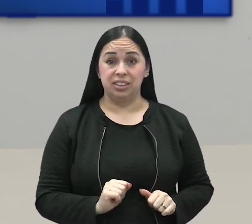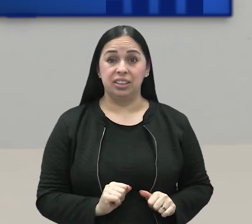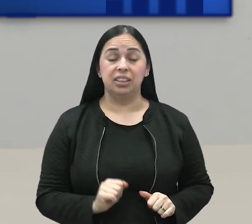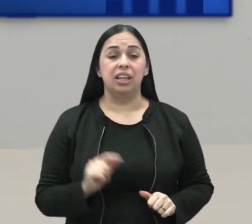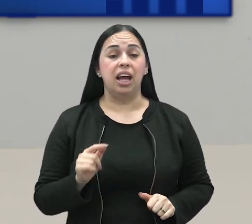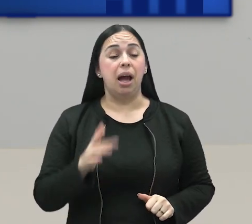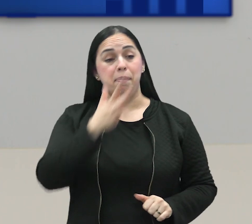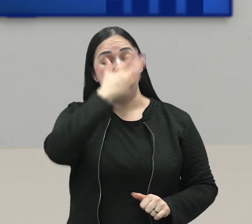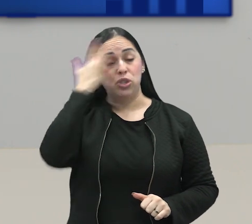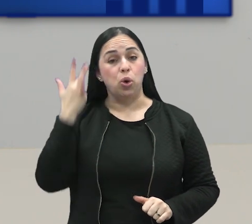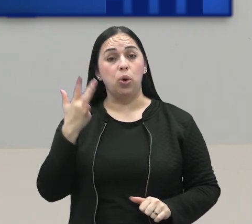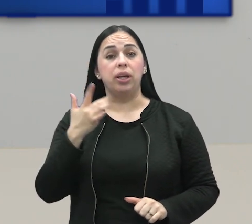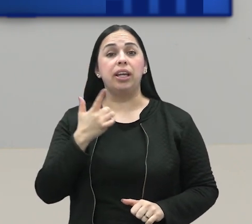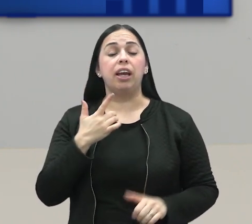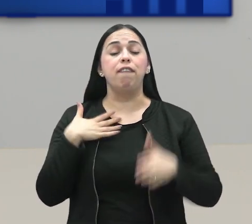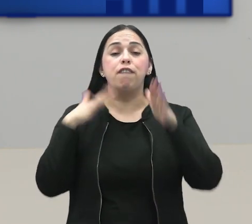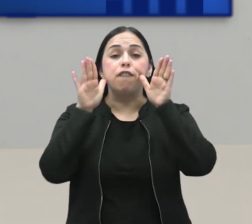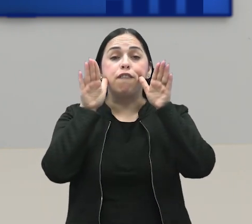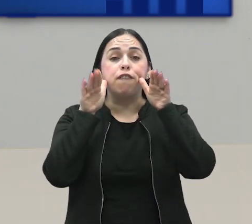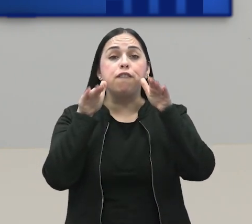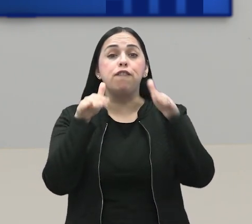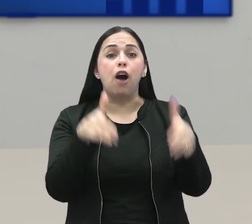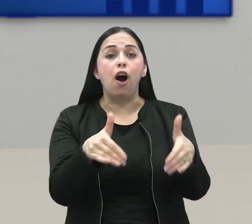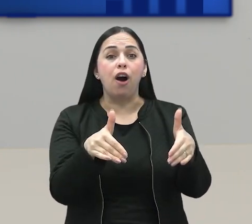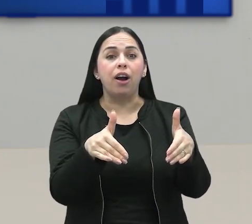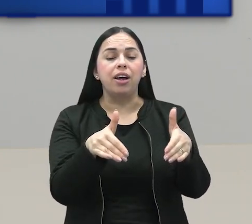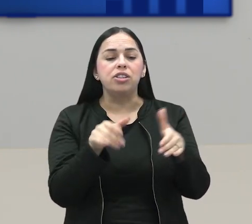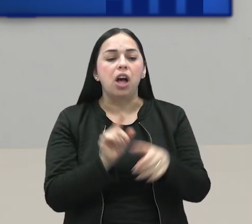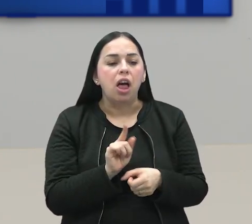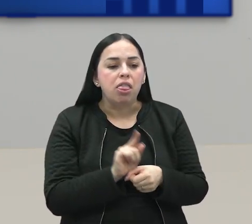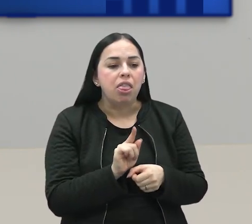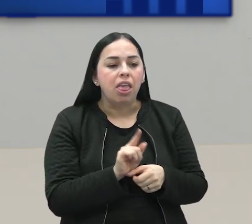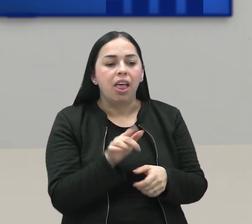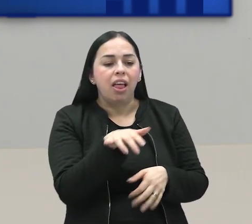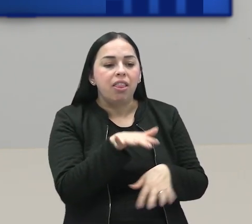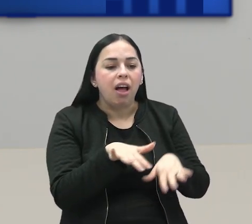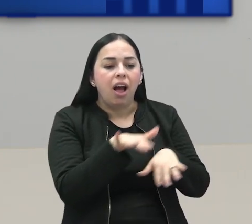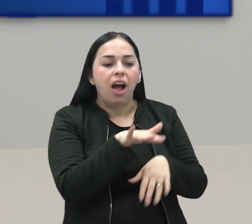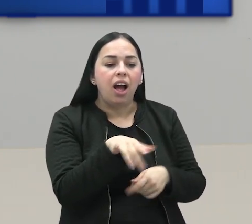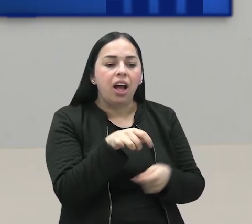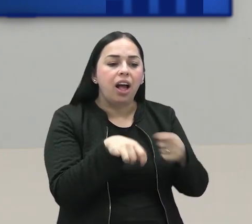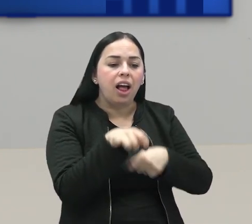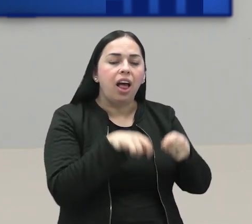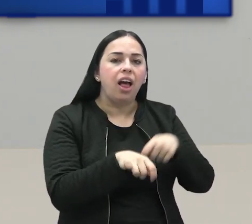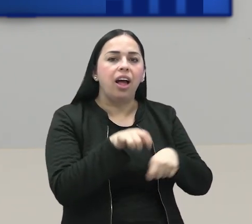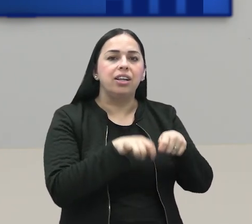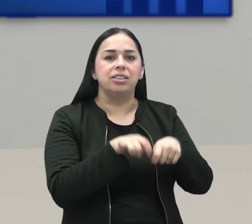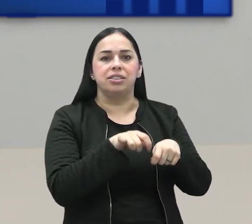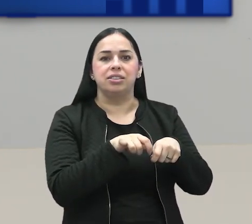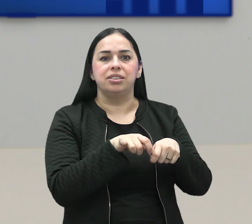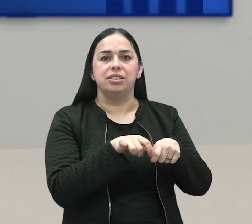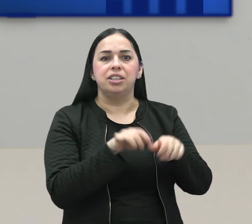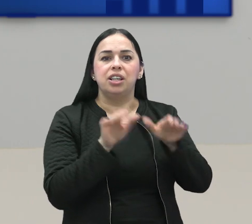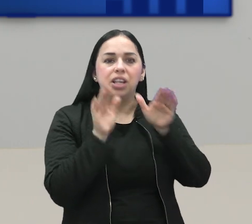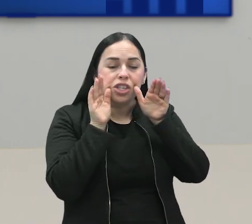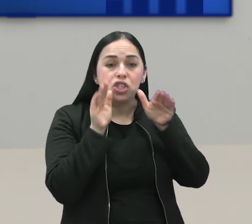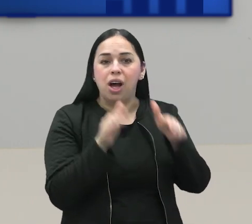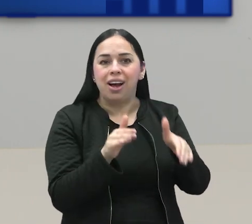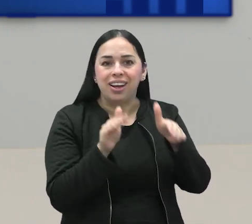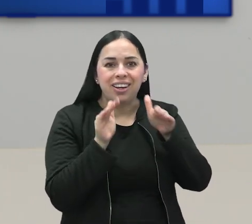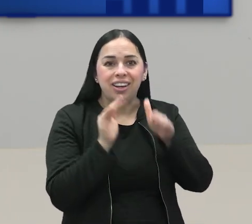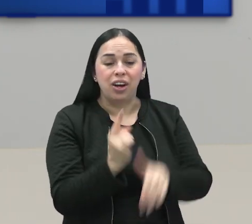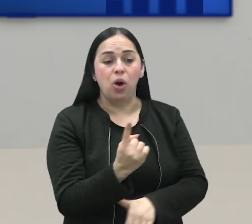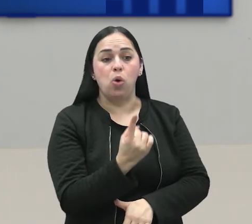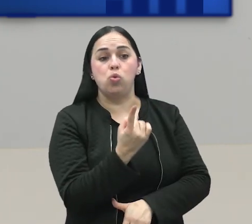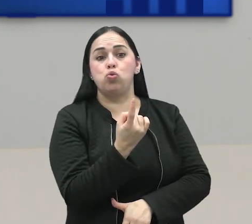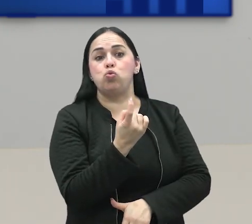é aquele empreendedor que está muito focado no microgerenciamento. Microgerenciamento significa que o empreendedor está focado